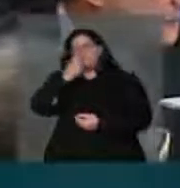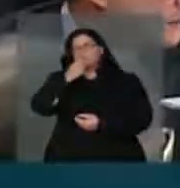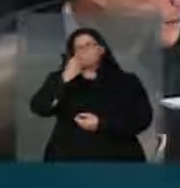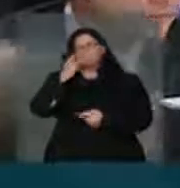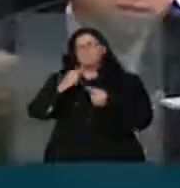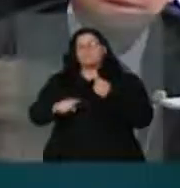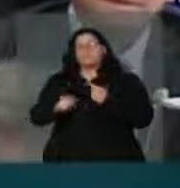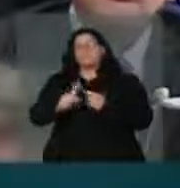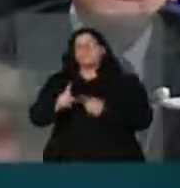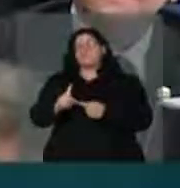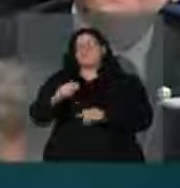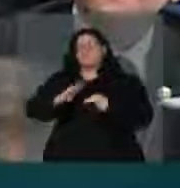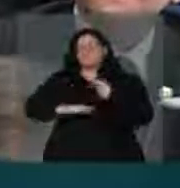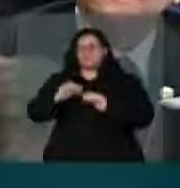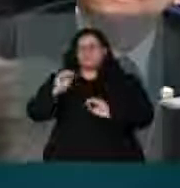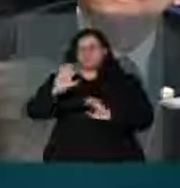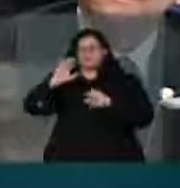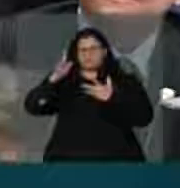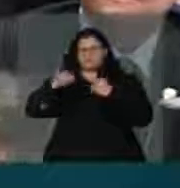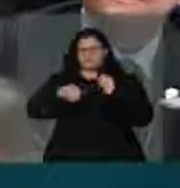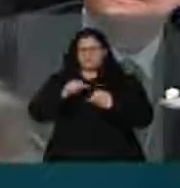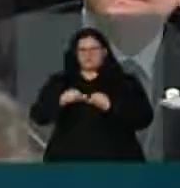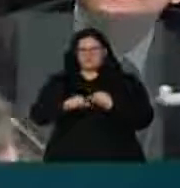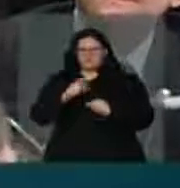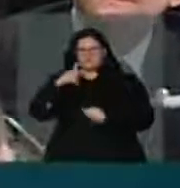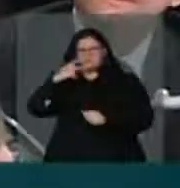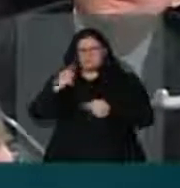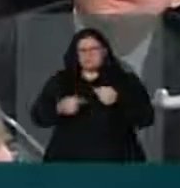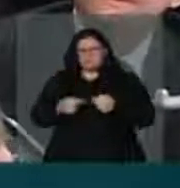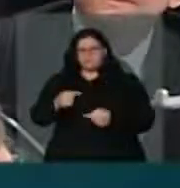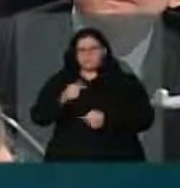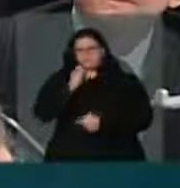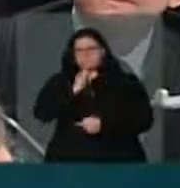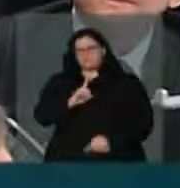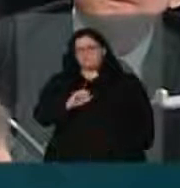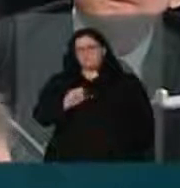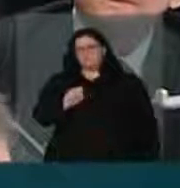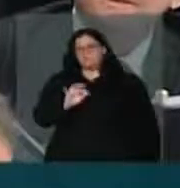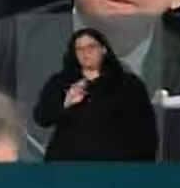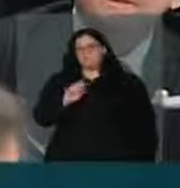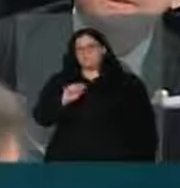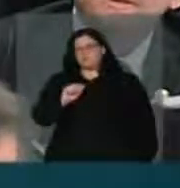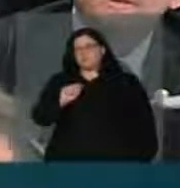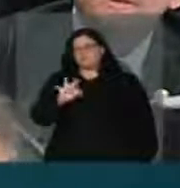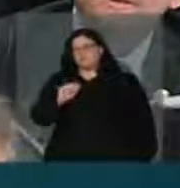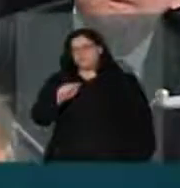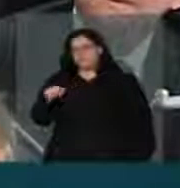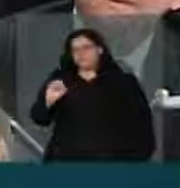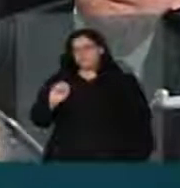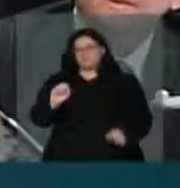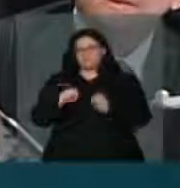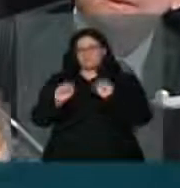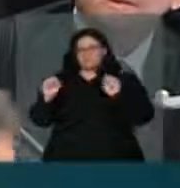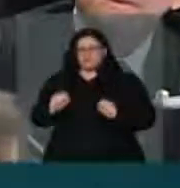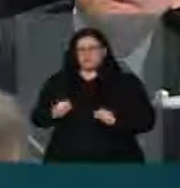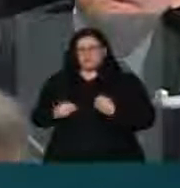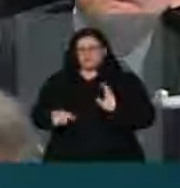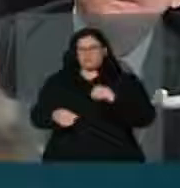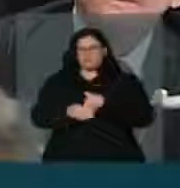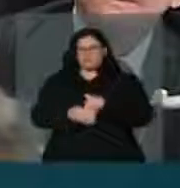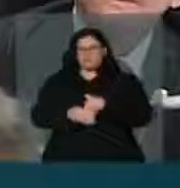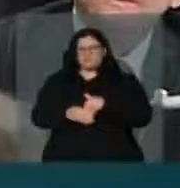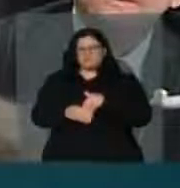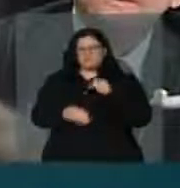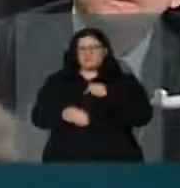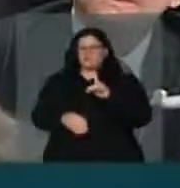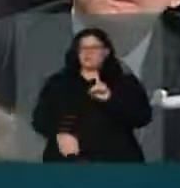a reforma política. Um sistema eleitoral. O Distritão é um sistema que nem sistema é. É um sistema despolitizado, ele não